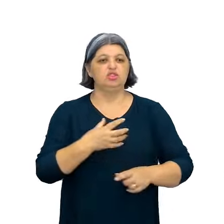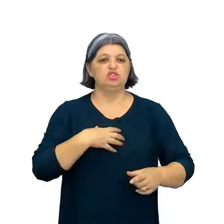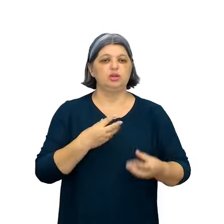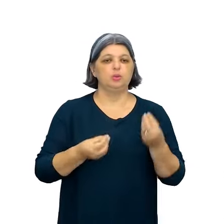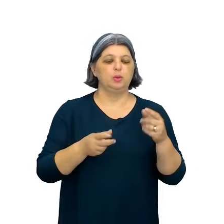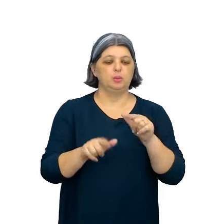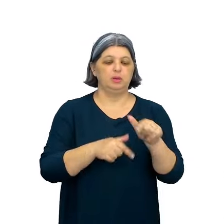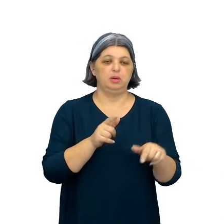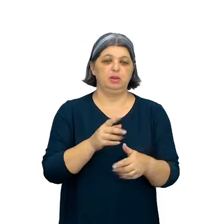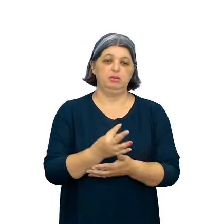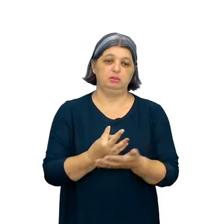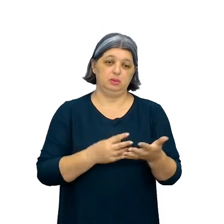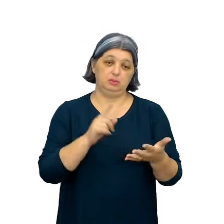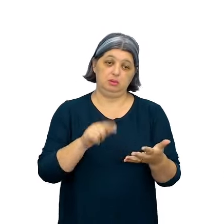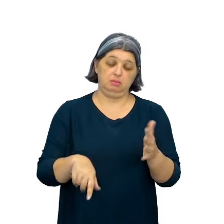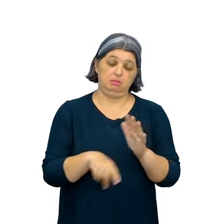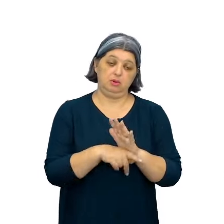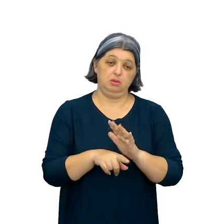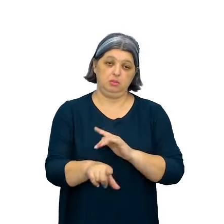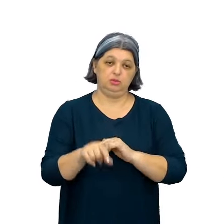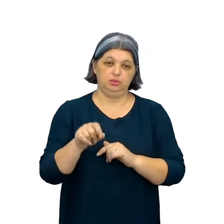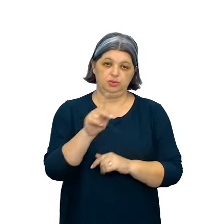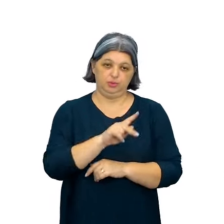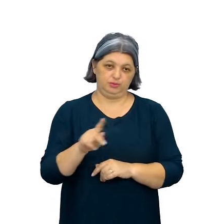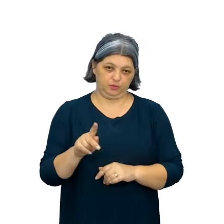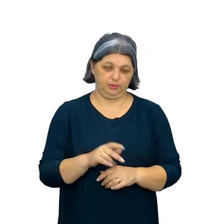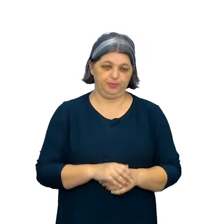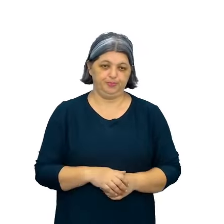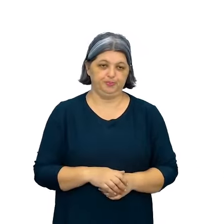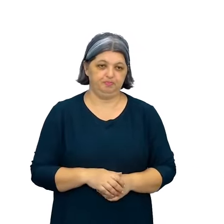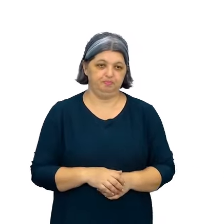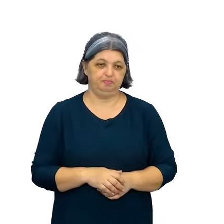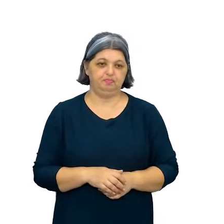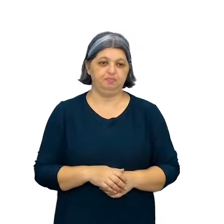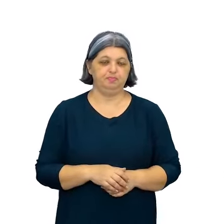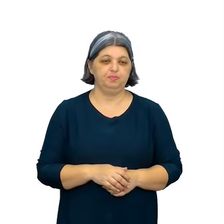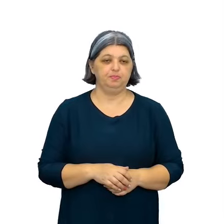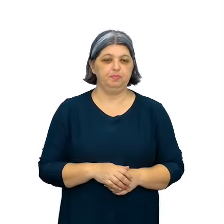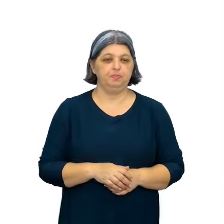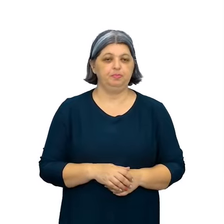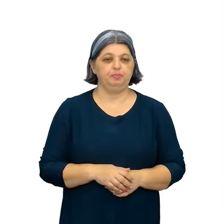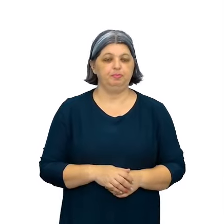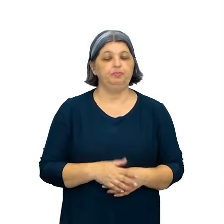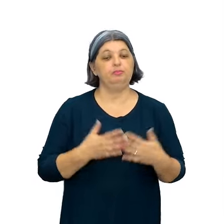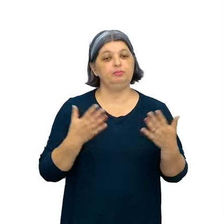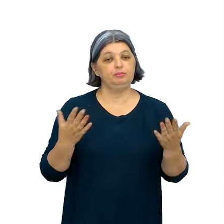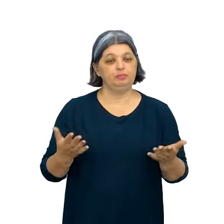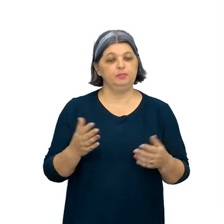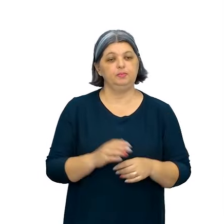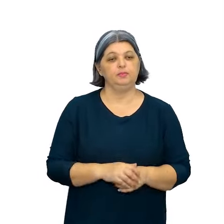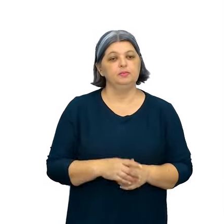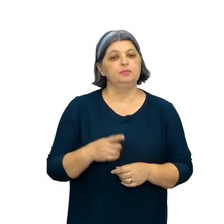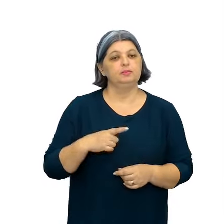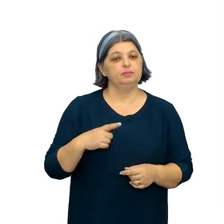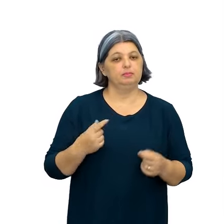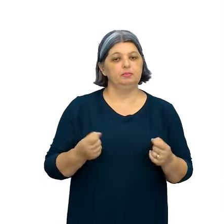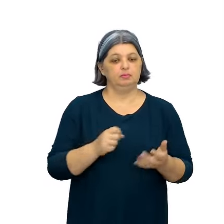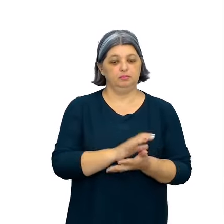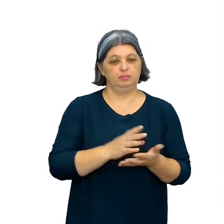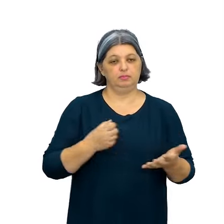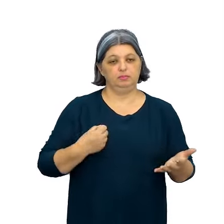texto é o professor que vai seguir aí, tá? Nesse sentido, nós temos, então, a atividade